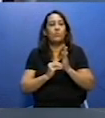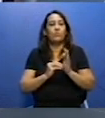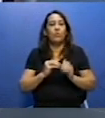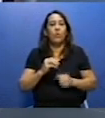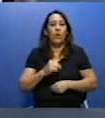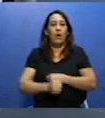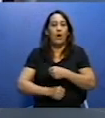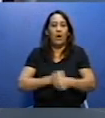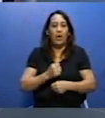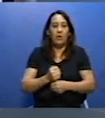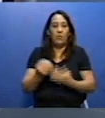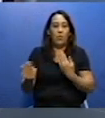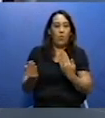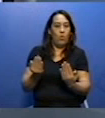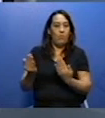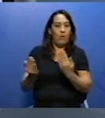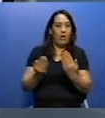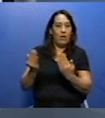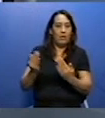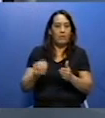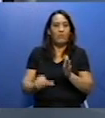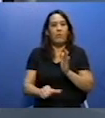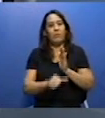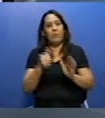com a última foto.